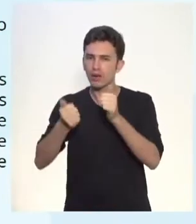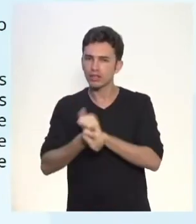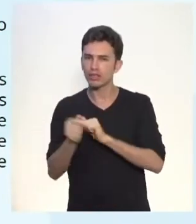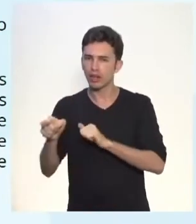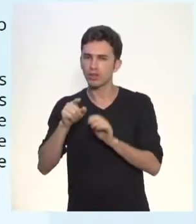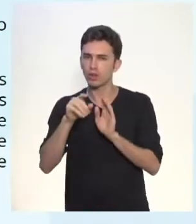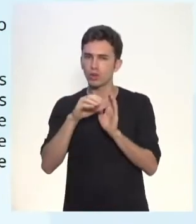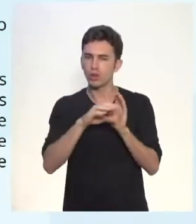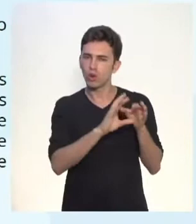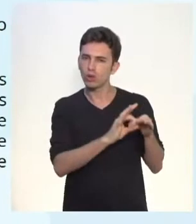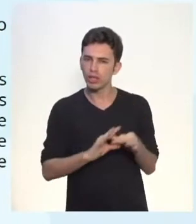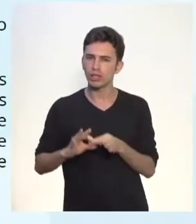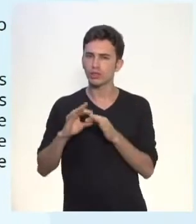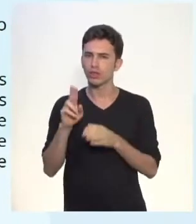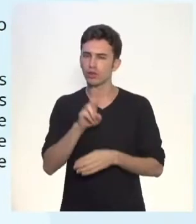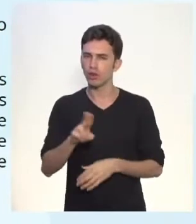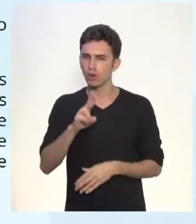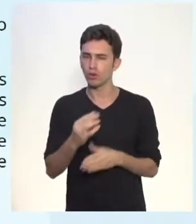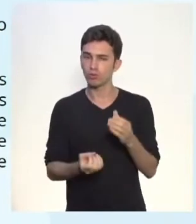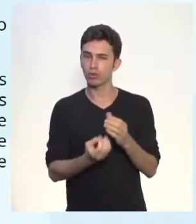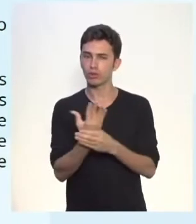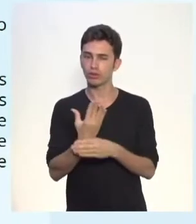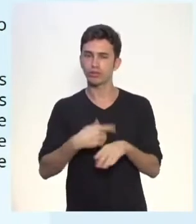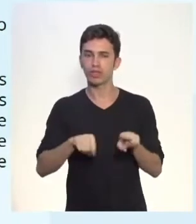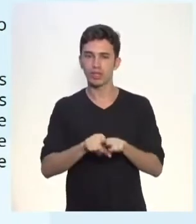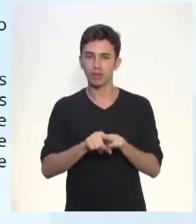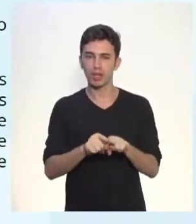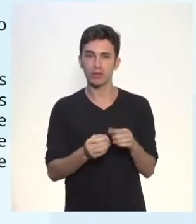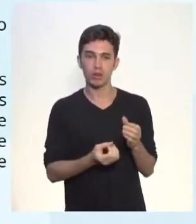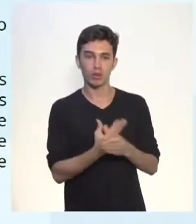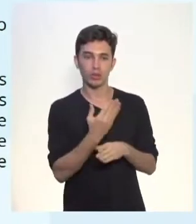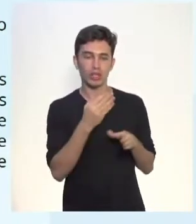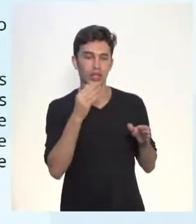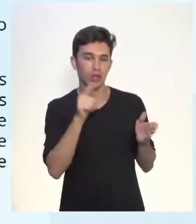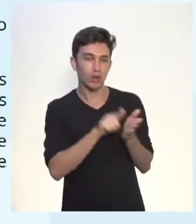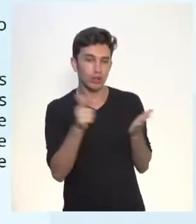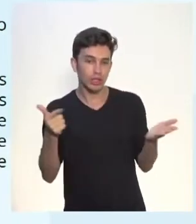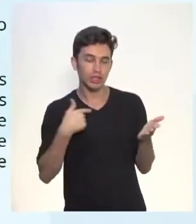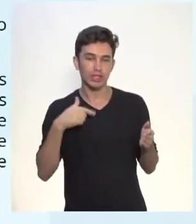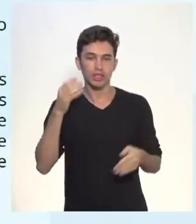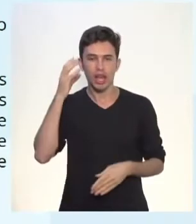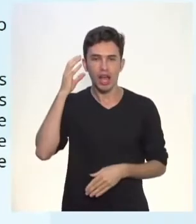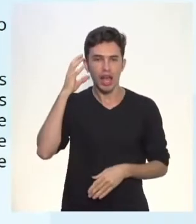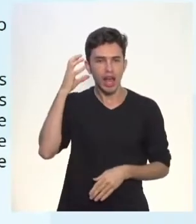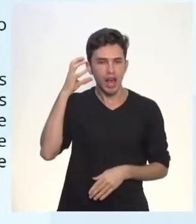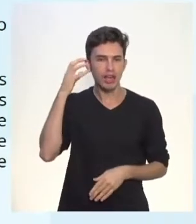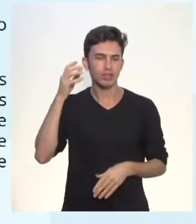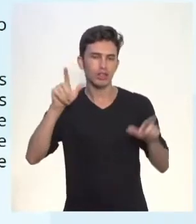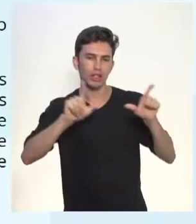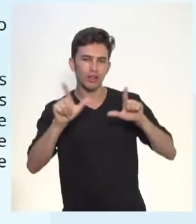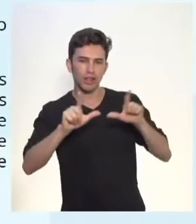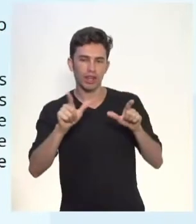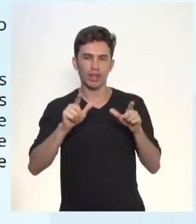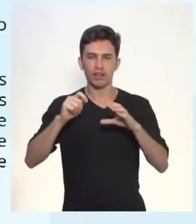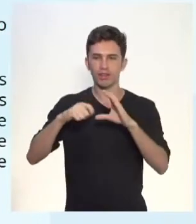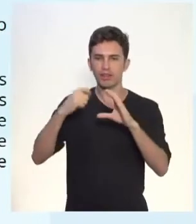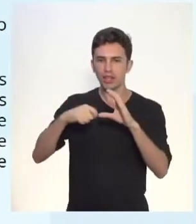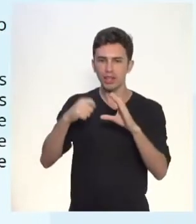produzidos. Produzir notícias para rádios, TV ou vídeos, podcasts noticiosos e de